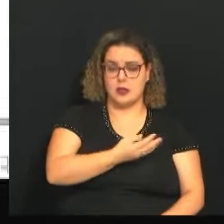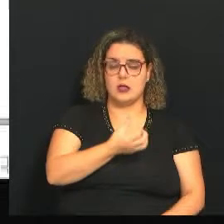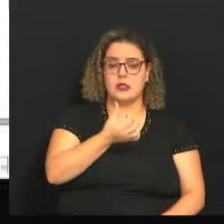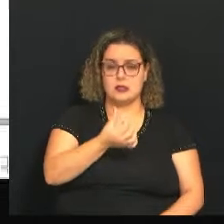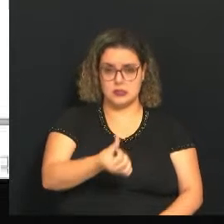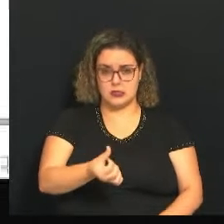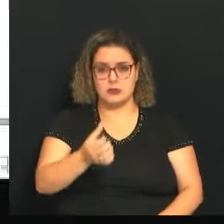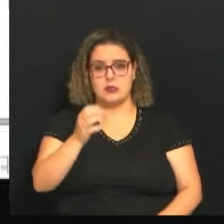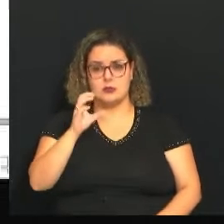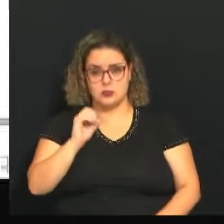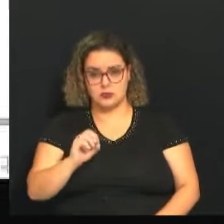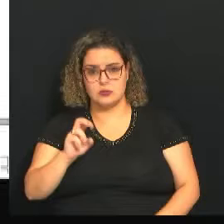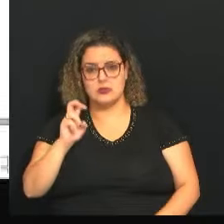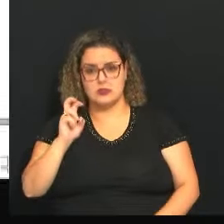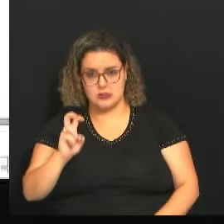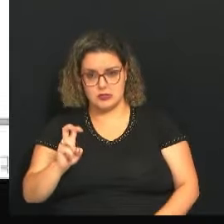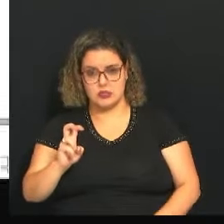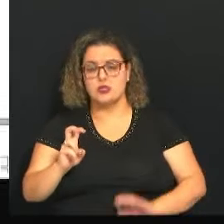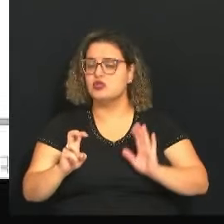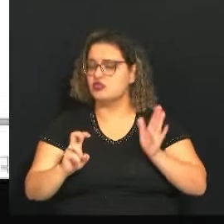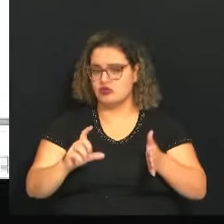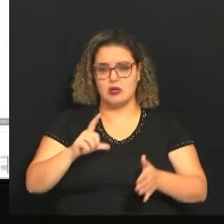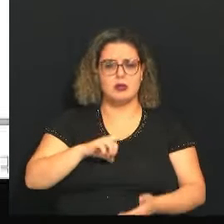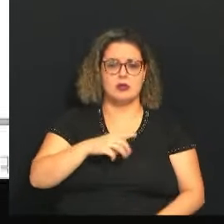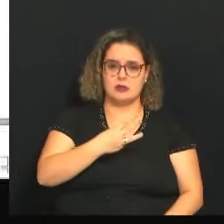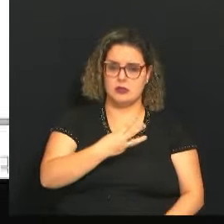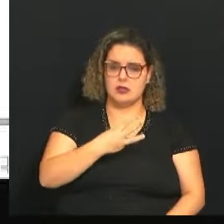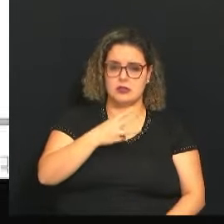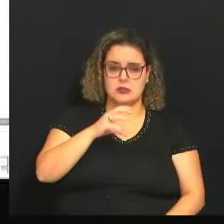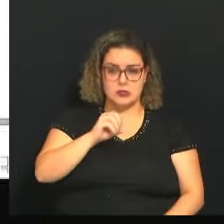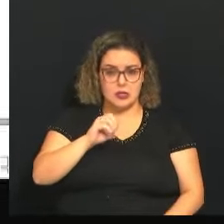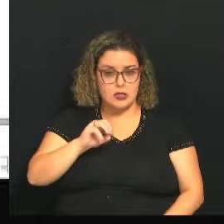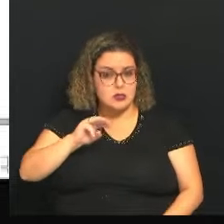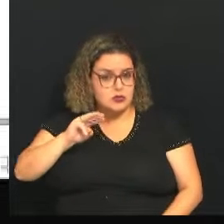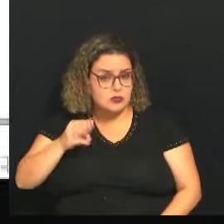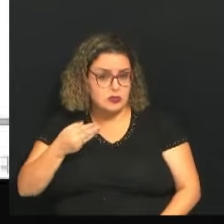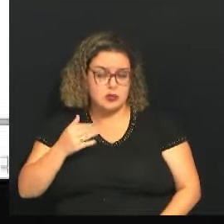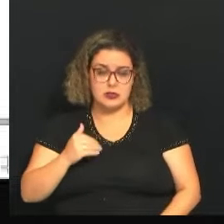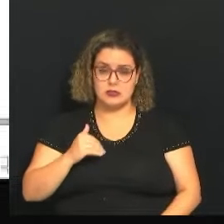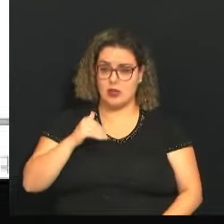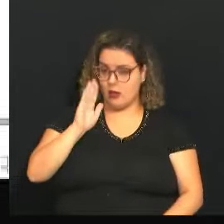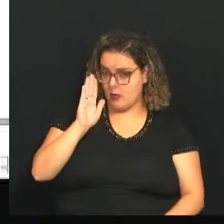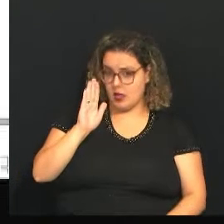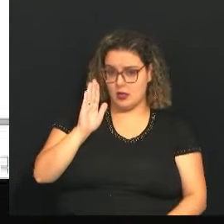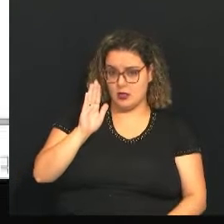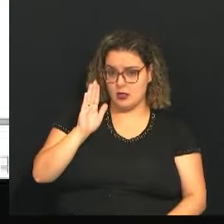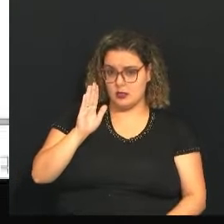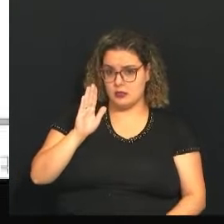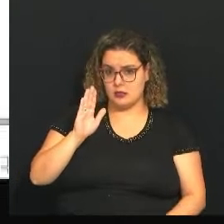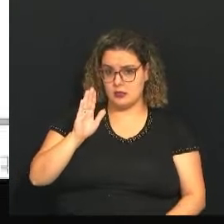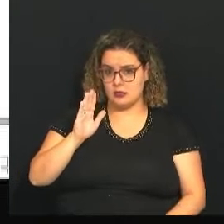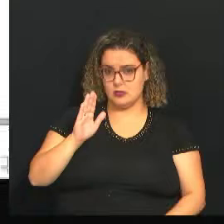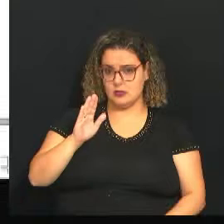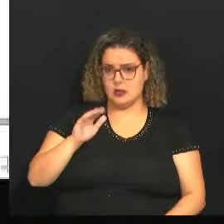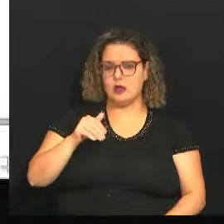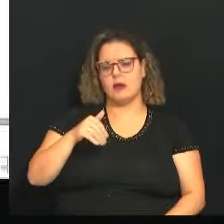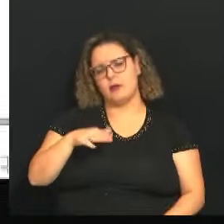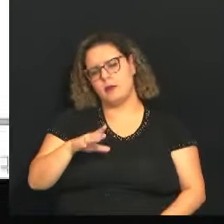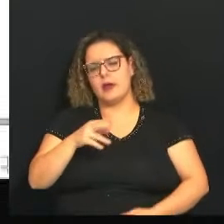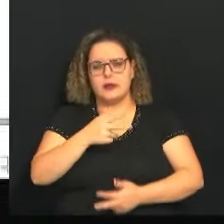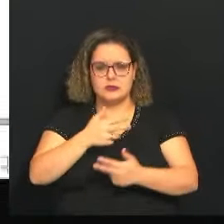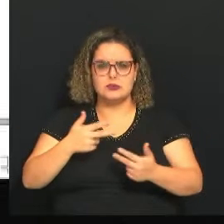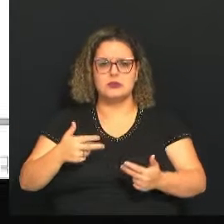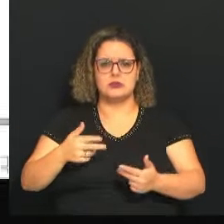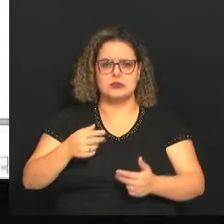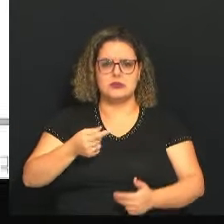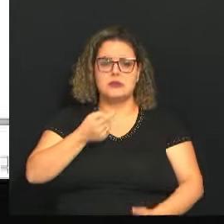3.605, eu já tenho 300 milhões aqui, a mais. Fora todos os frutos que eu imagino que Campinas vai colher, porque